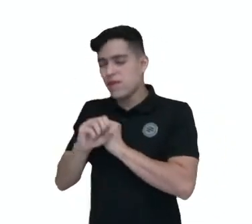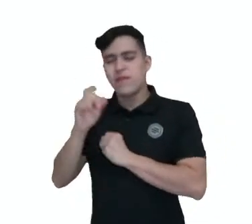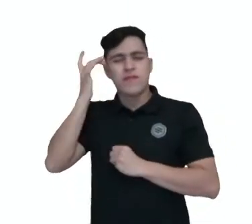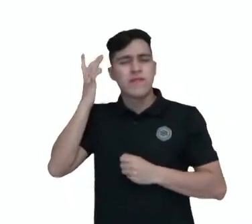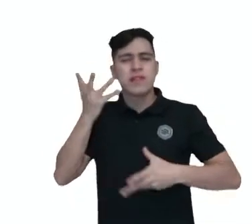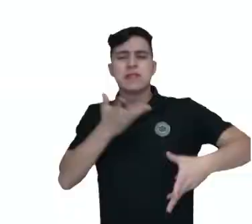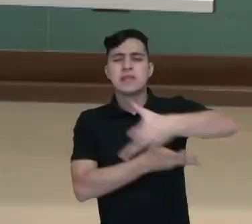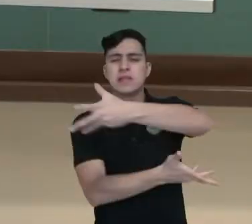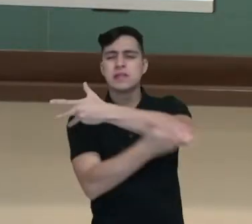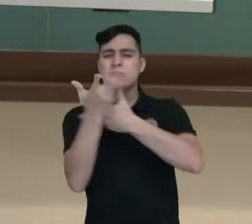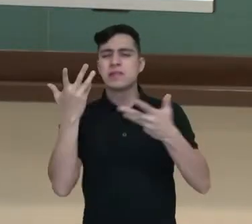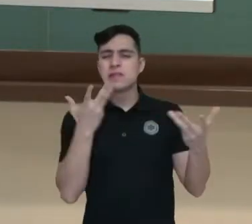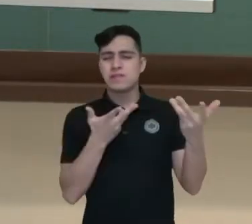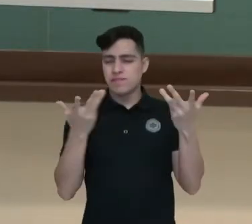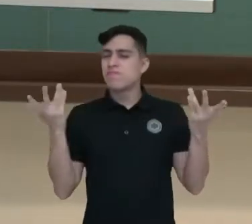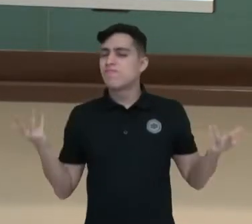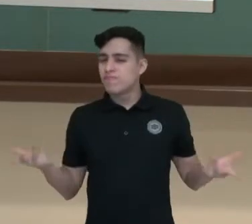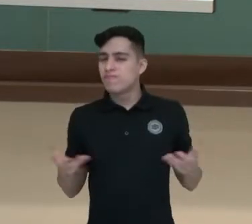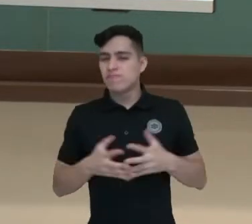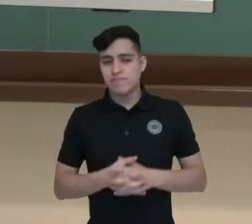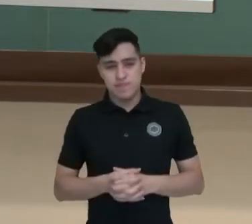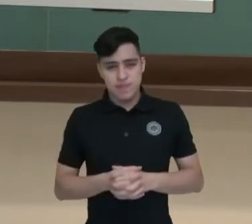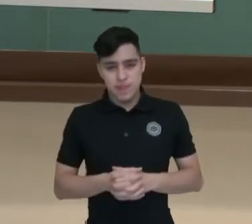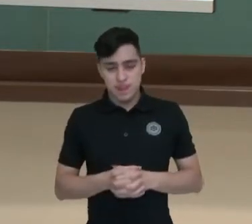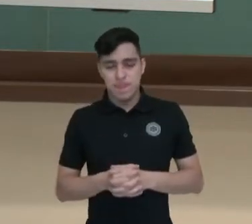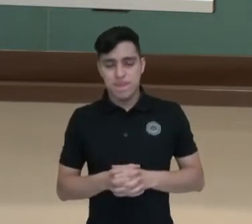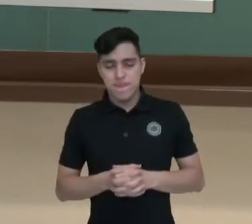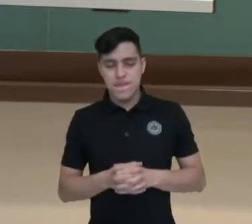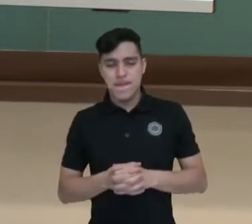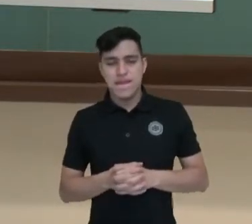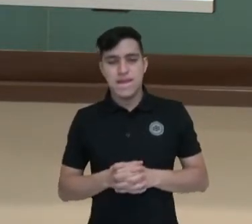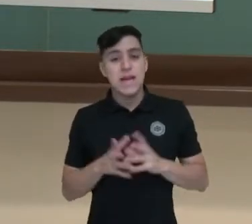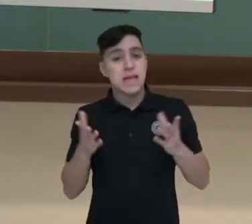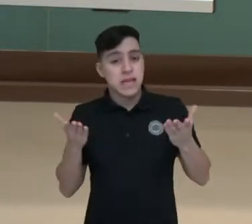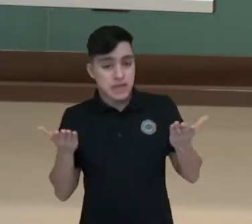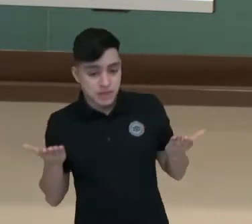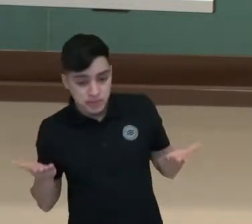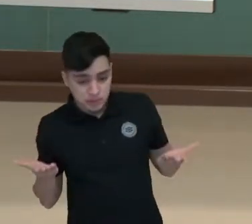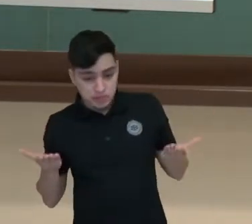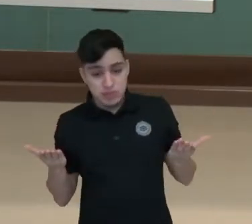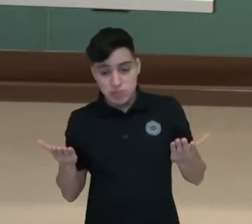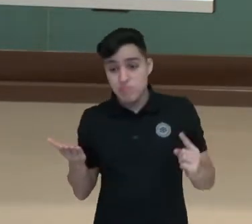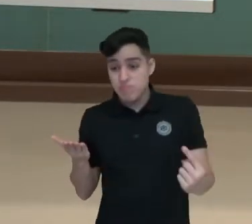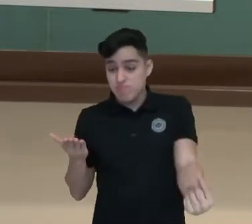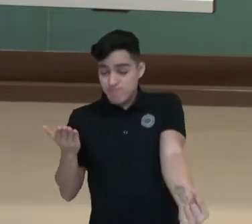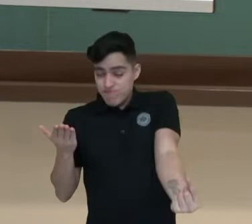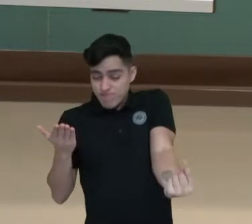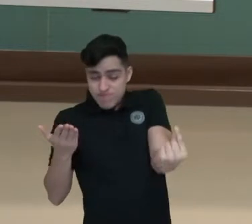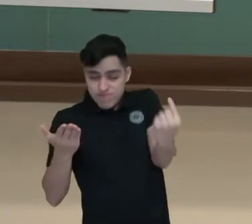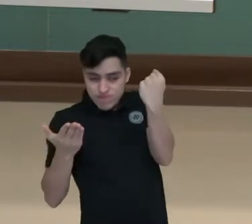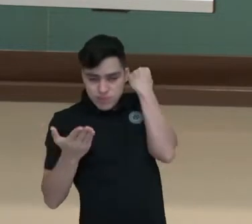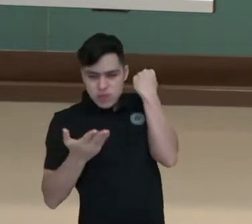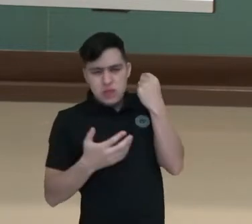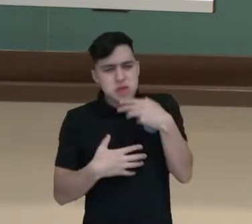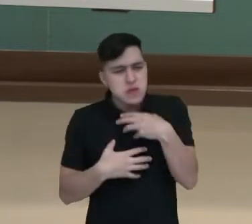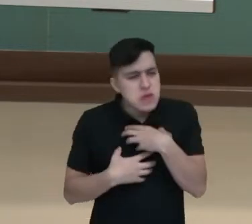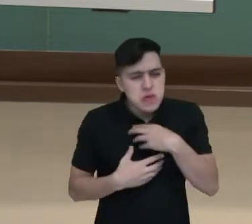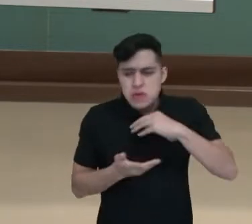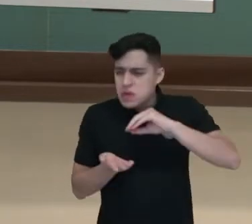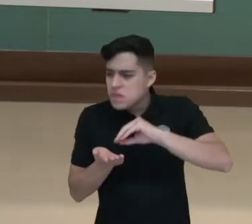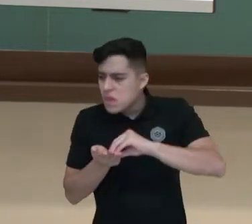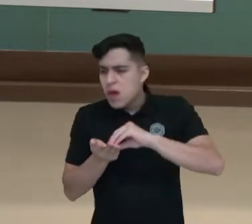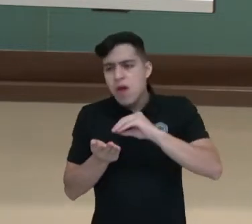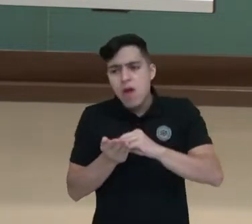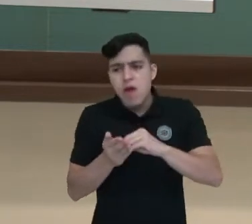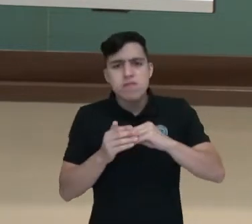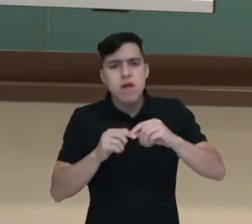agilizar as transações comerciais crescentes. Então, sentiu-se a necessidade de ter um padrão. Não podia